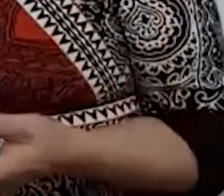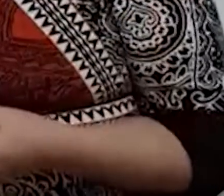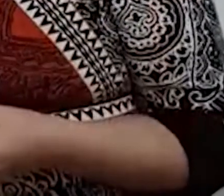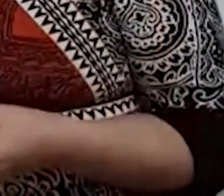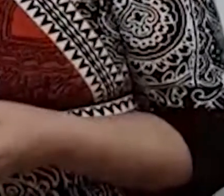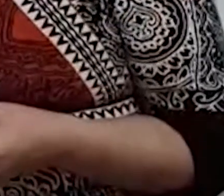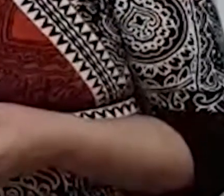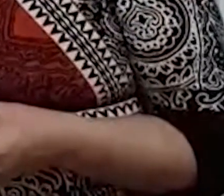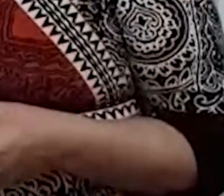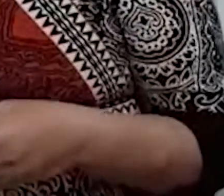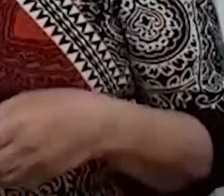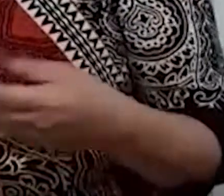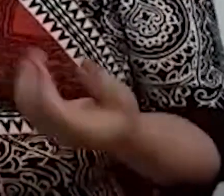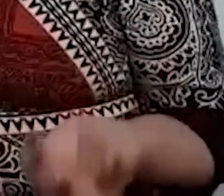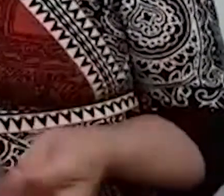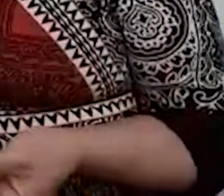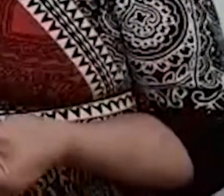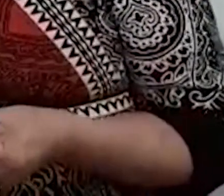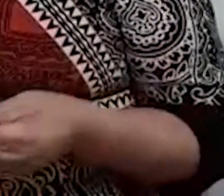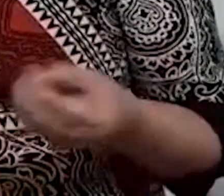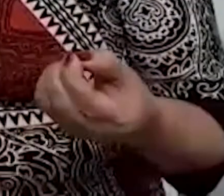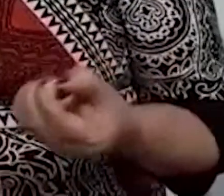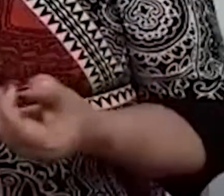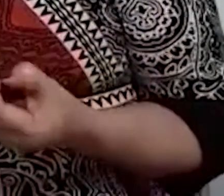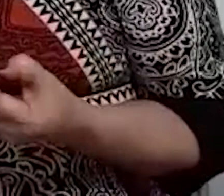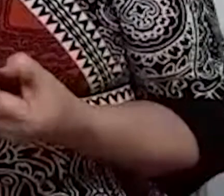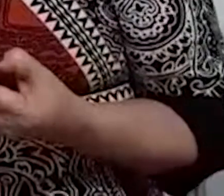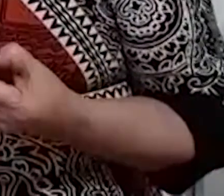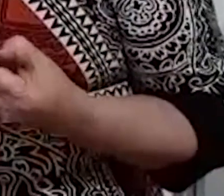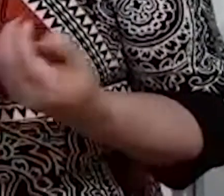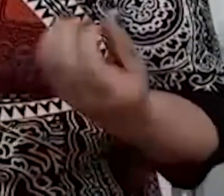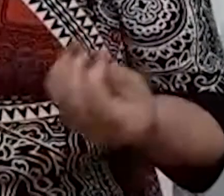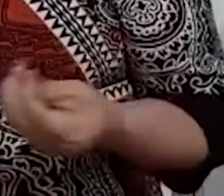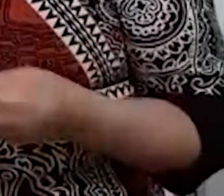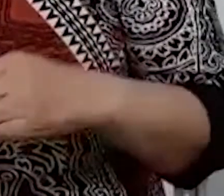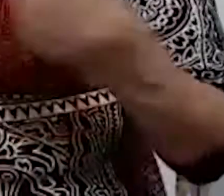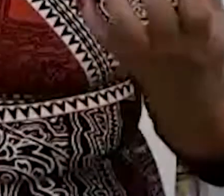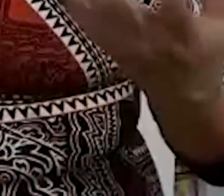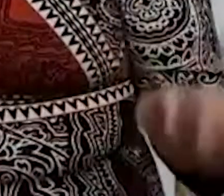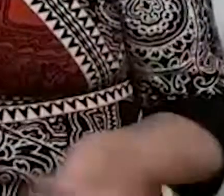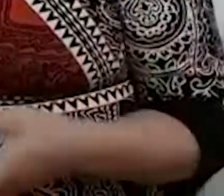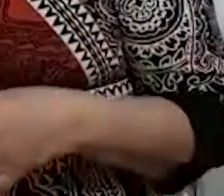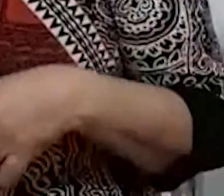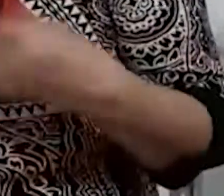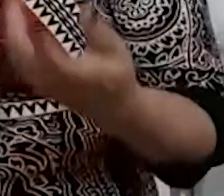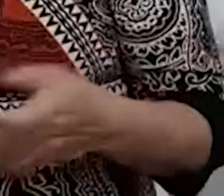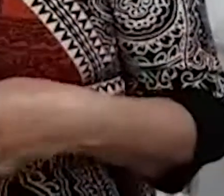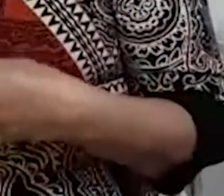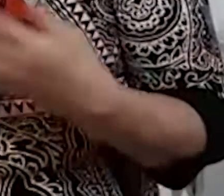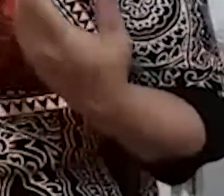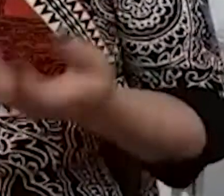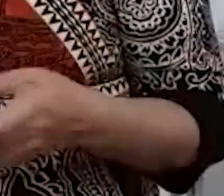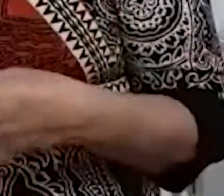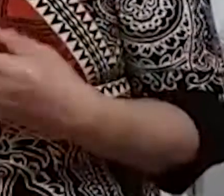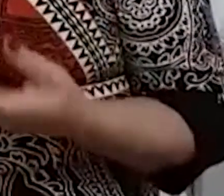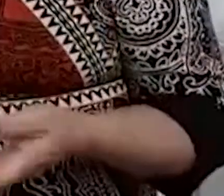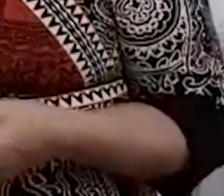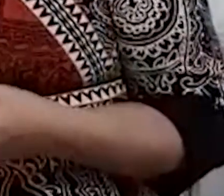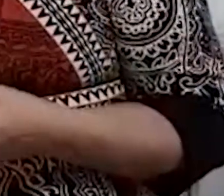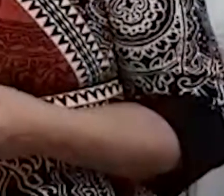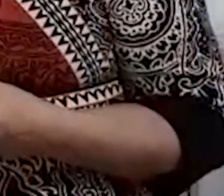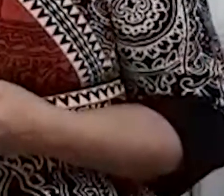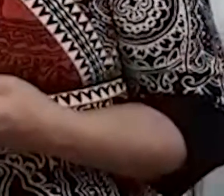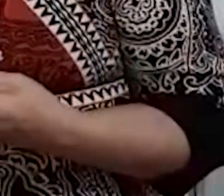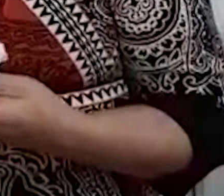as entidades, e comecei a vender, as pessoas se interessarem. Acharem, ah, bonito, eu quero fazer encomenda,